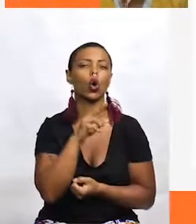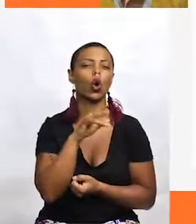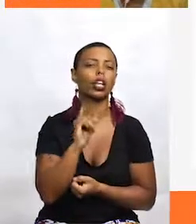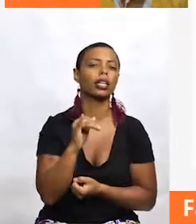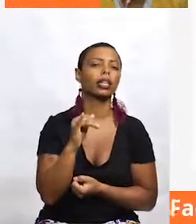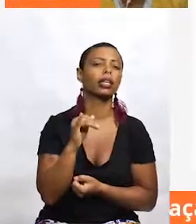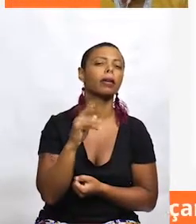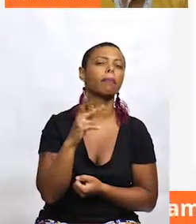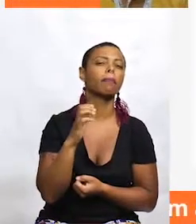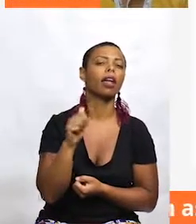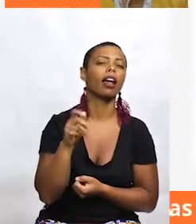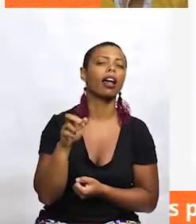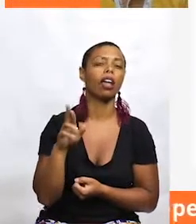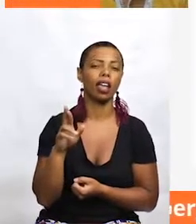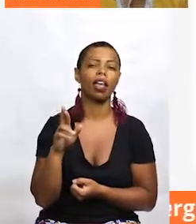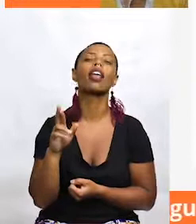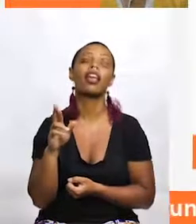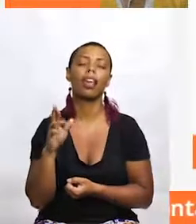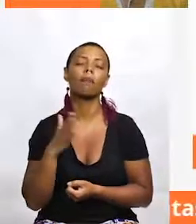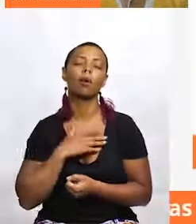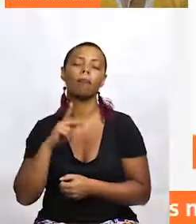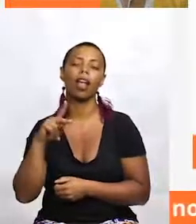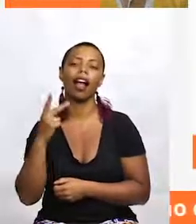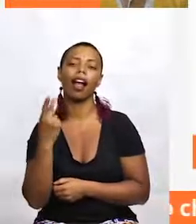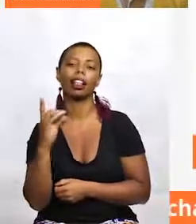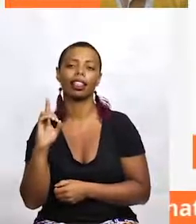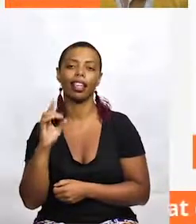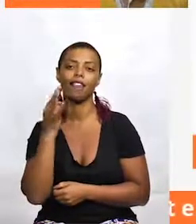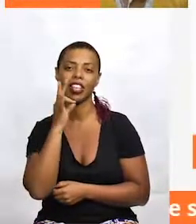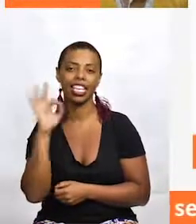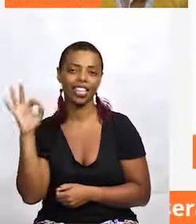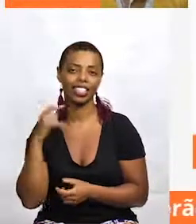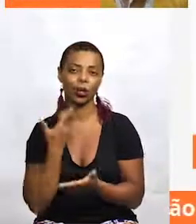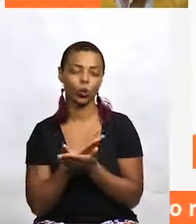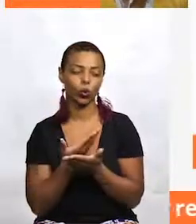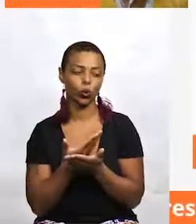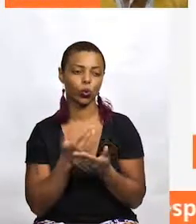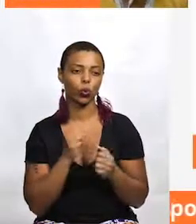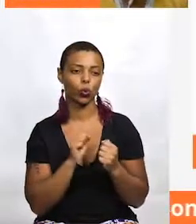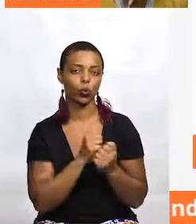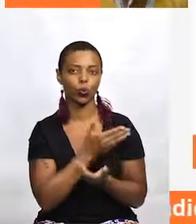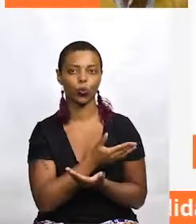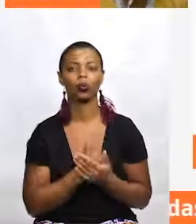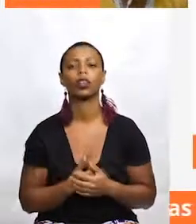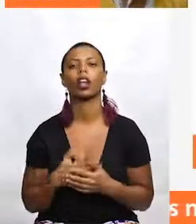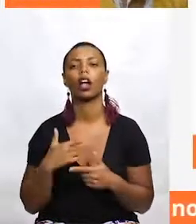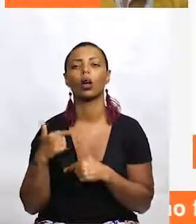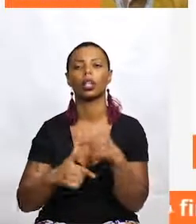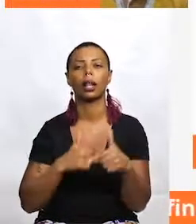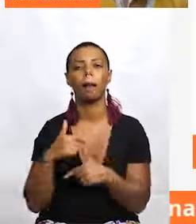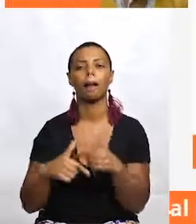meu PhD em Física. Então, eu trabalhei no departamento de